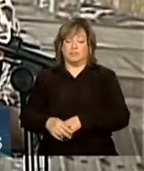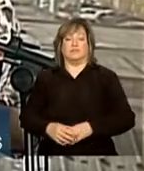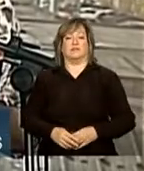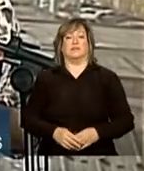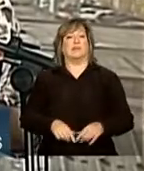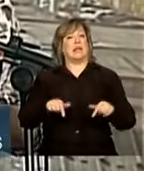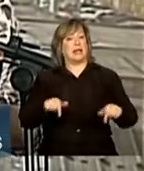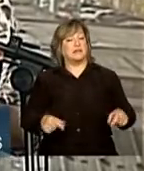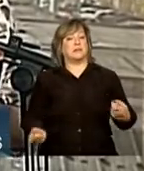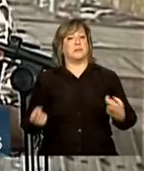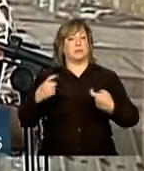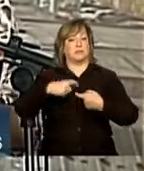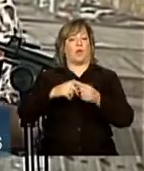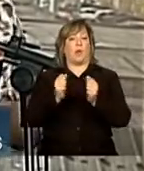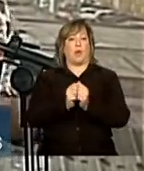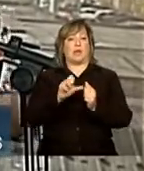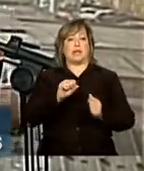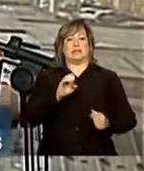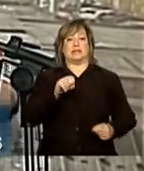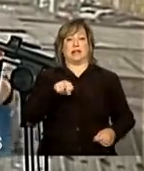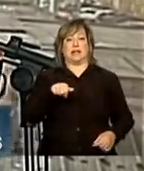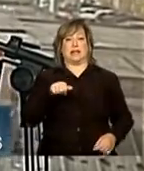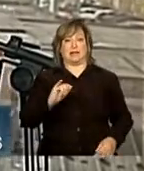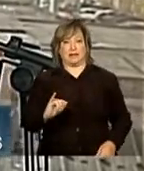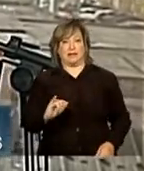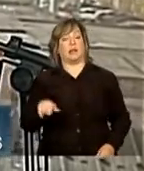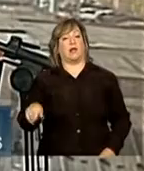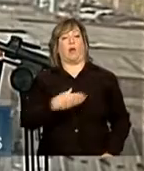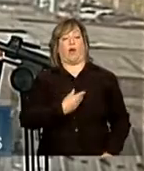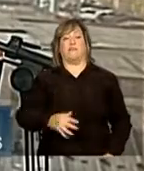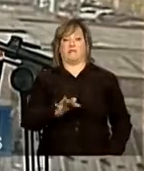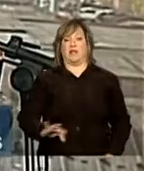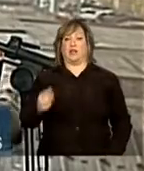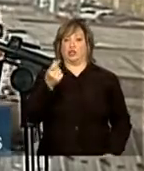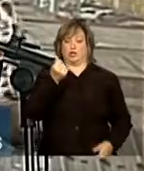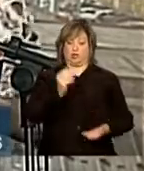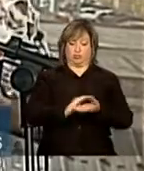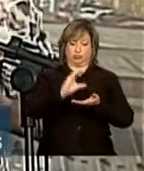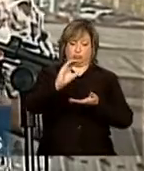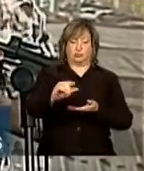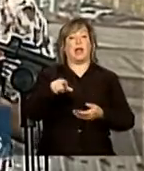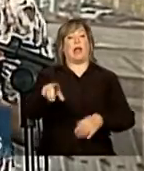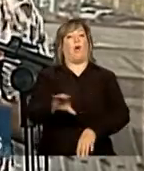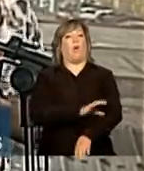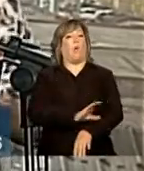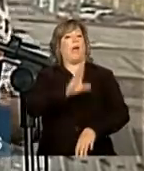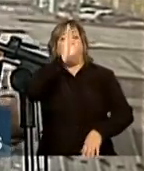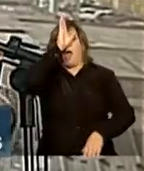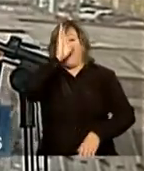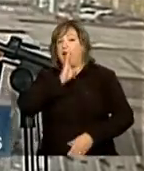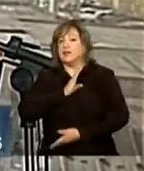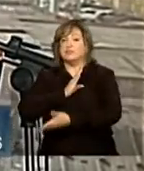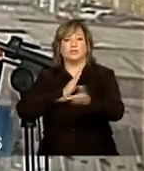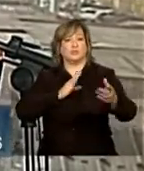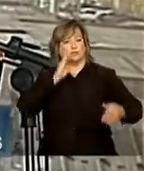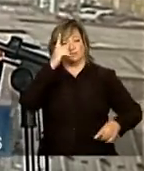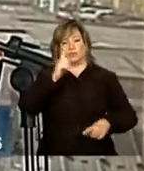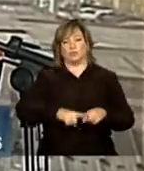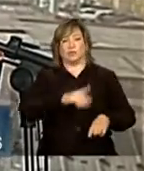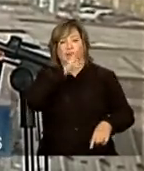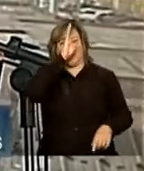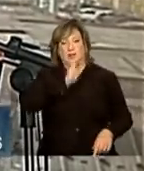É parceria com o Senai, o governo federal bota o dinheiro e o curso é gratuito, inteiramente